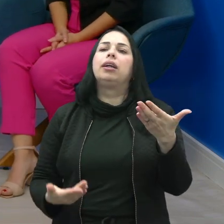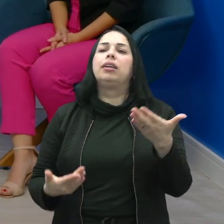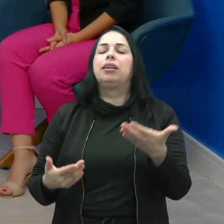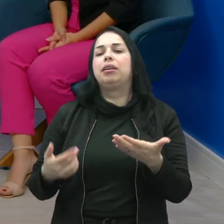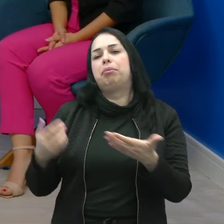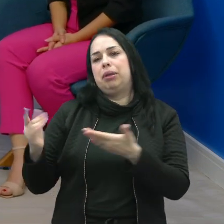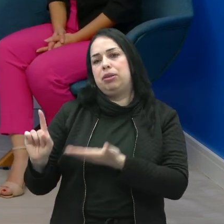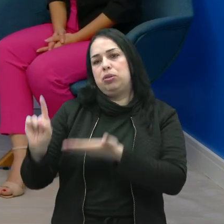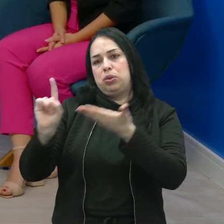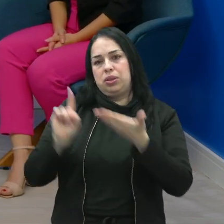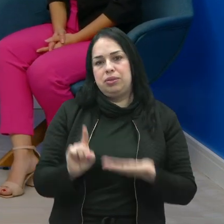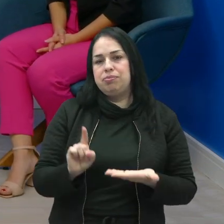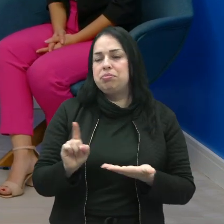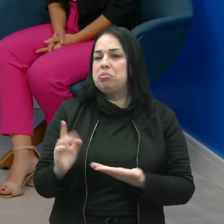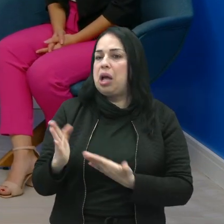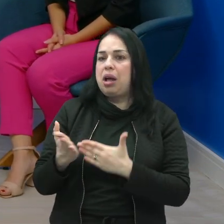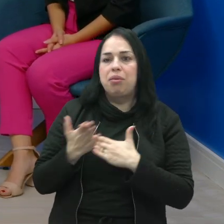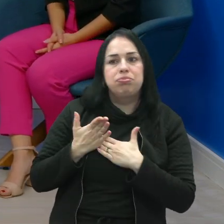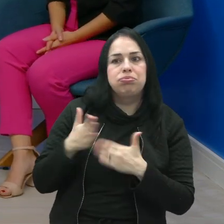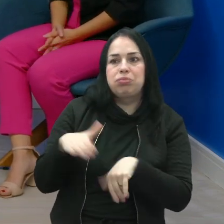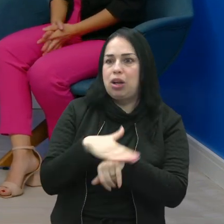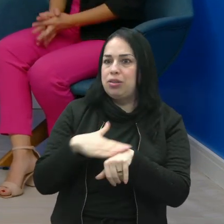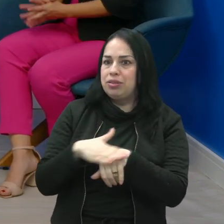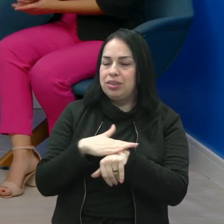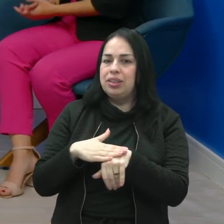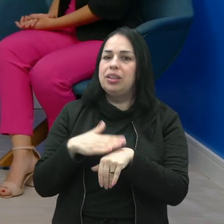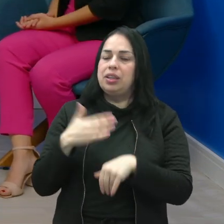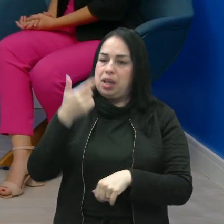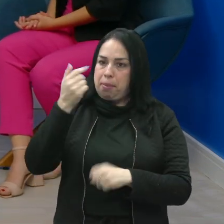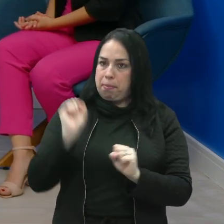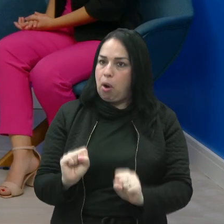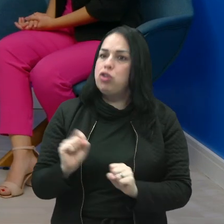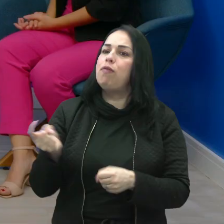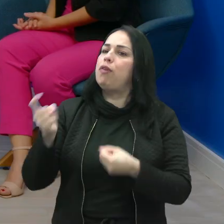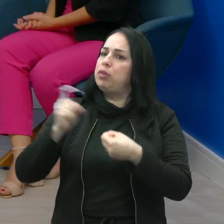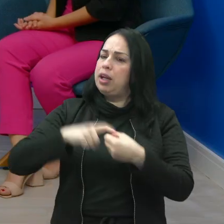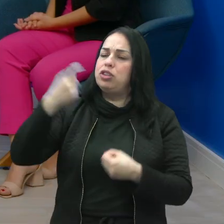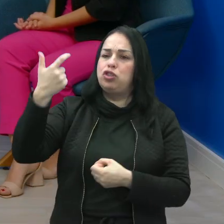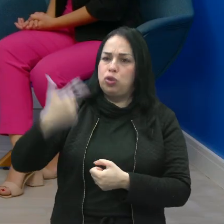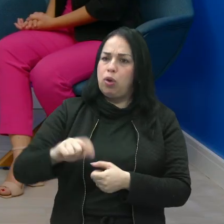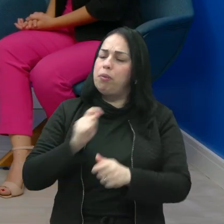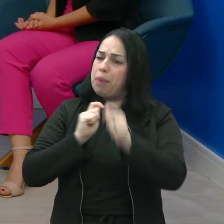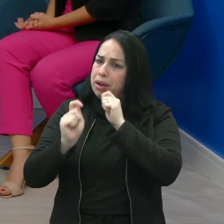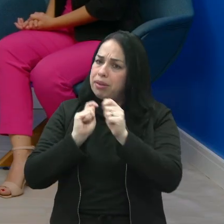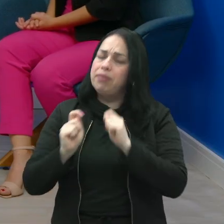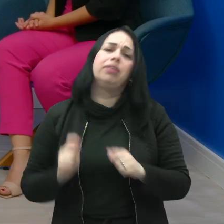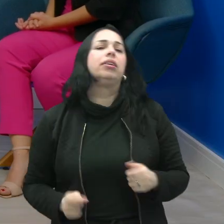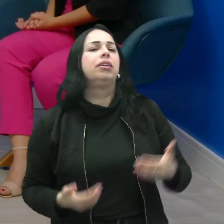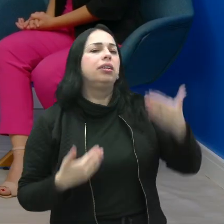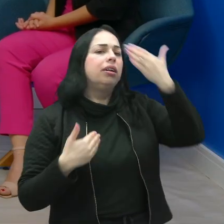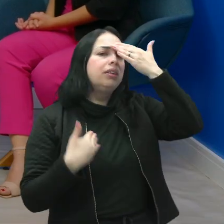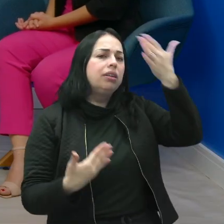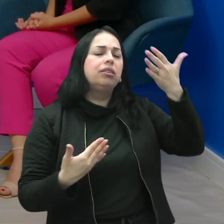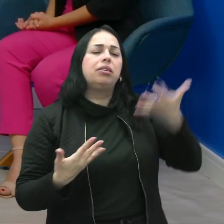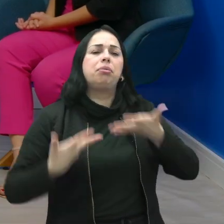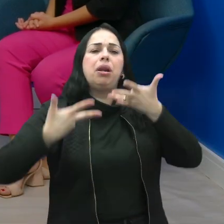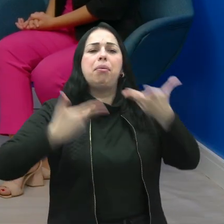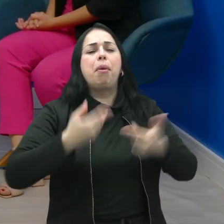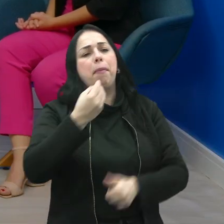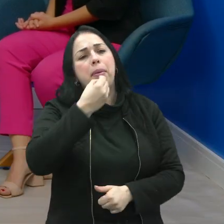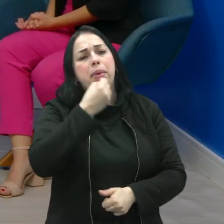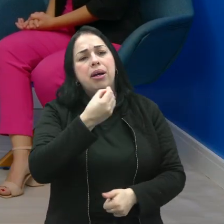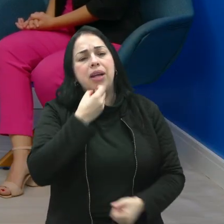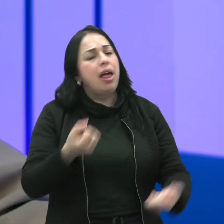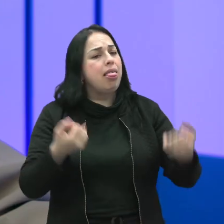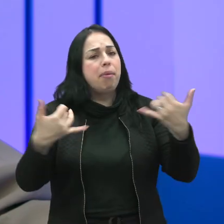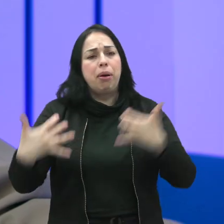Sobre Política, muito enriquecedora a conversa e já fica o convite para uma próxima entrevista também. Eu que agradeço pelo espaço, né? Eu acho